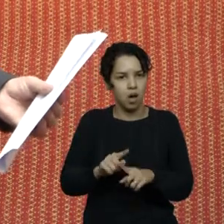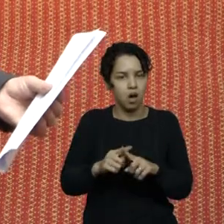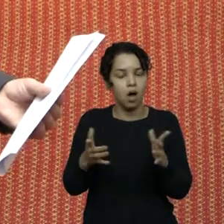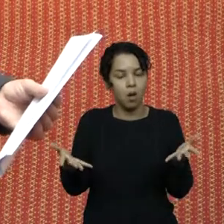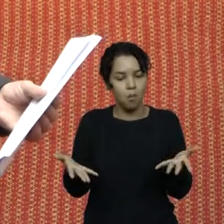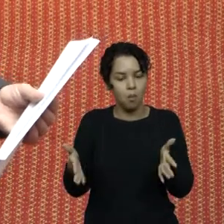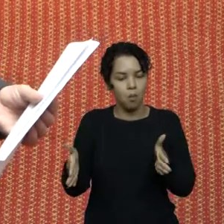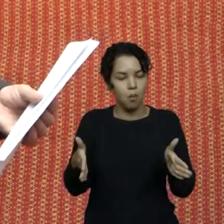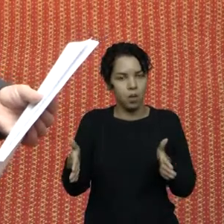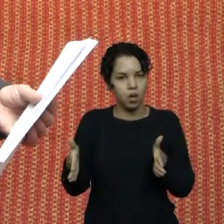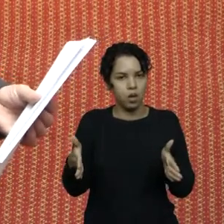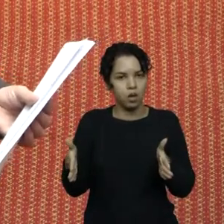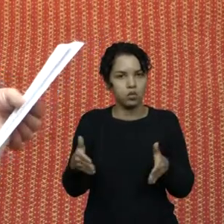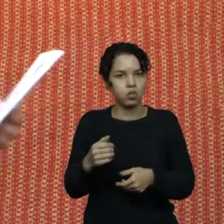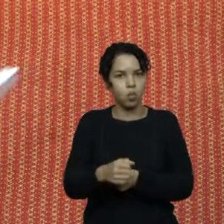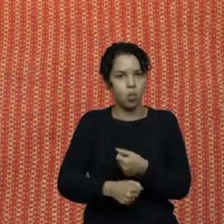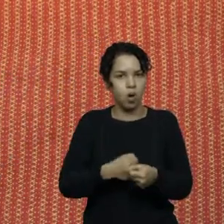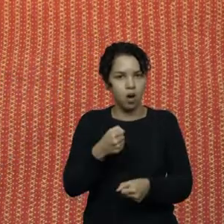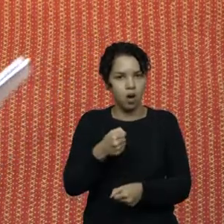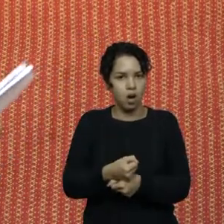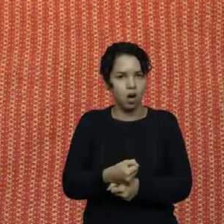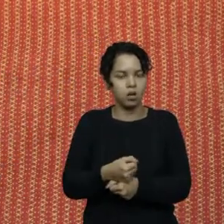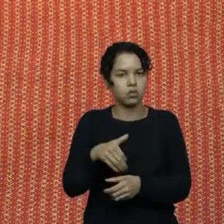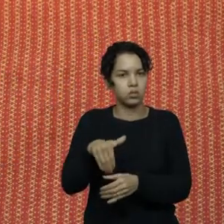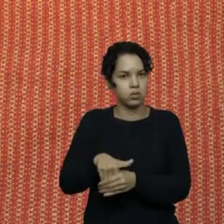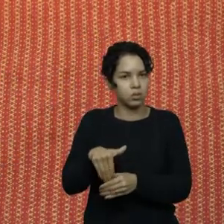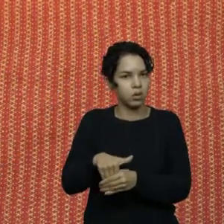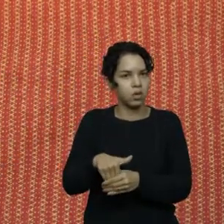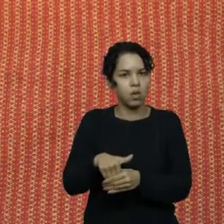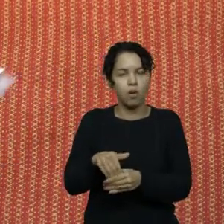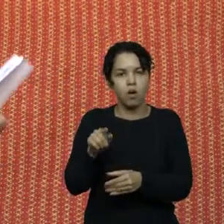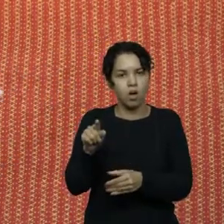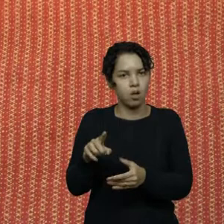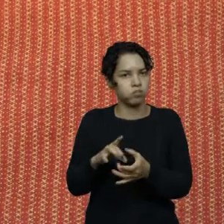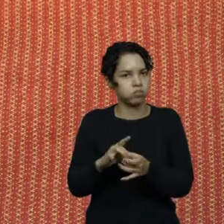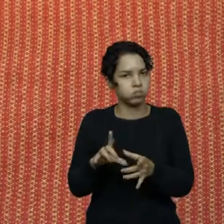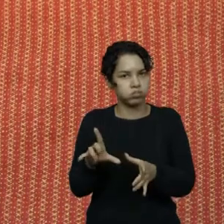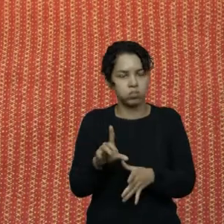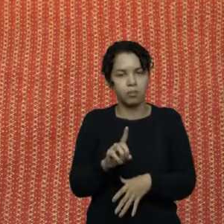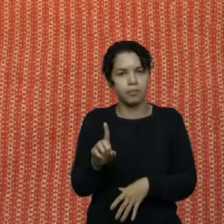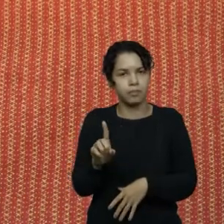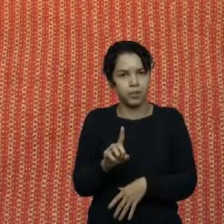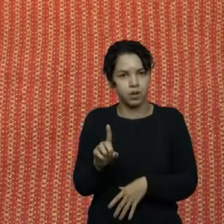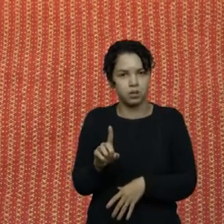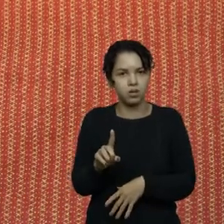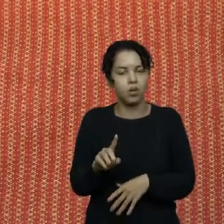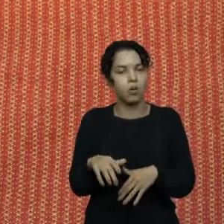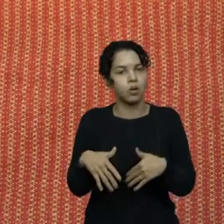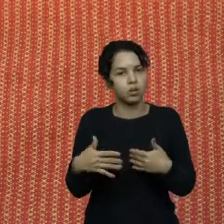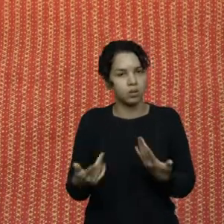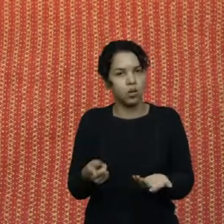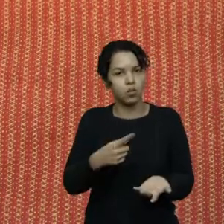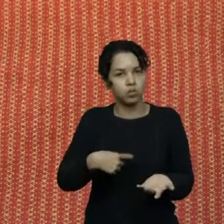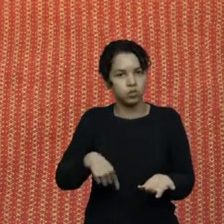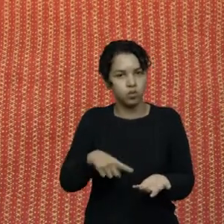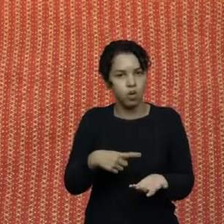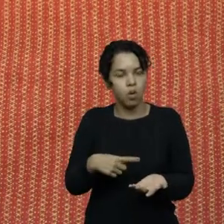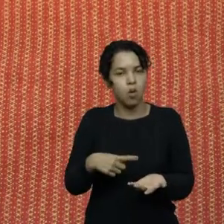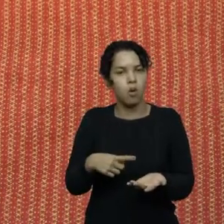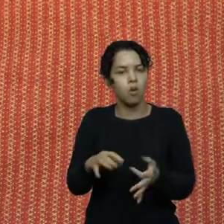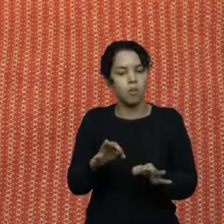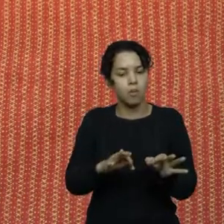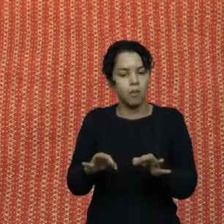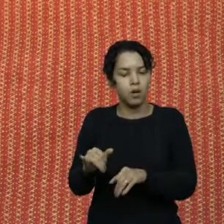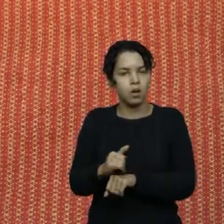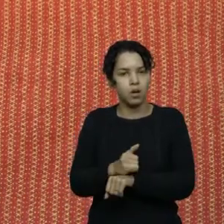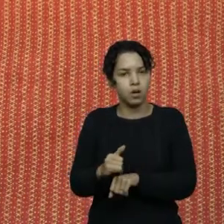o ano eleitoral não permite a renúncia fiscal Vamos então construir essa solução